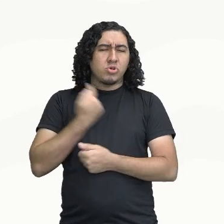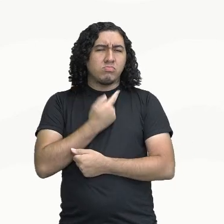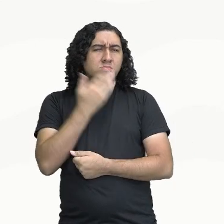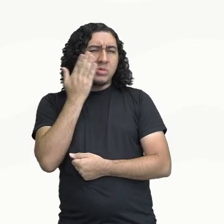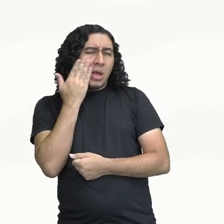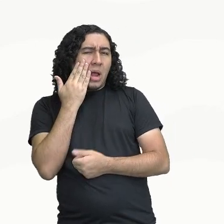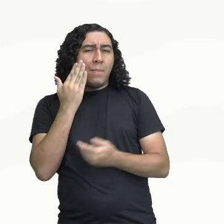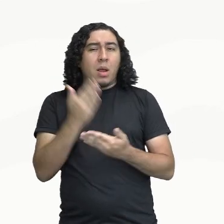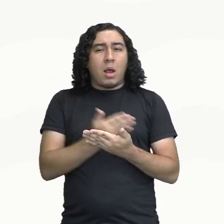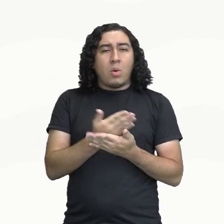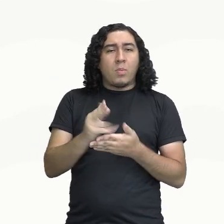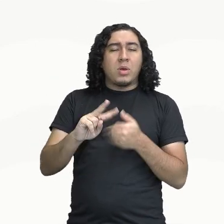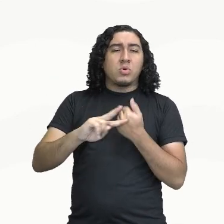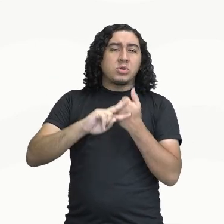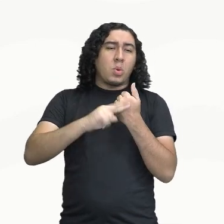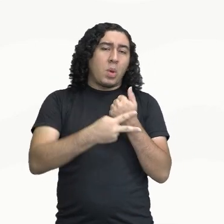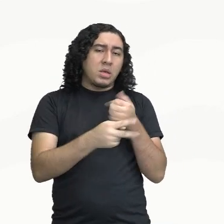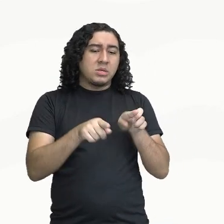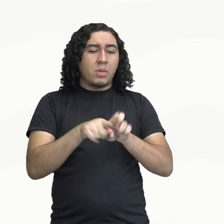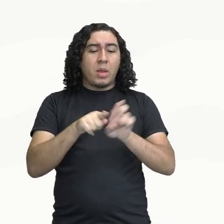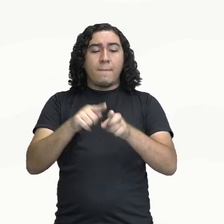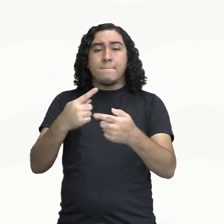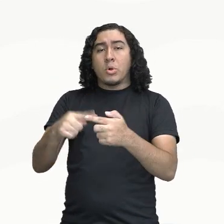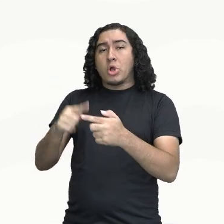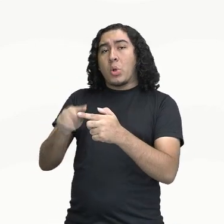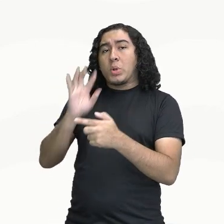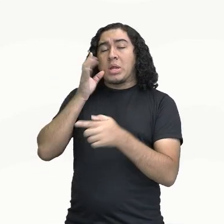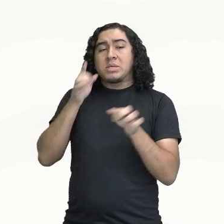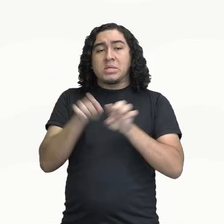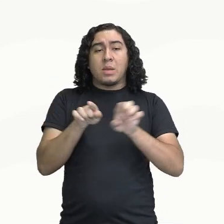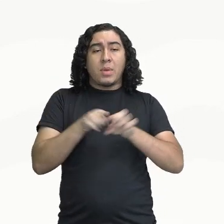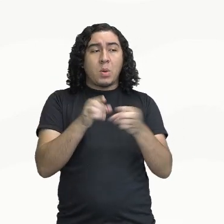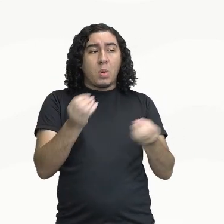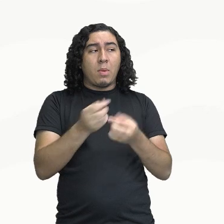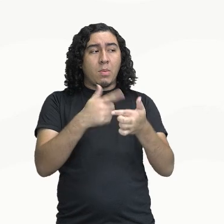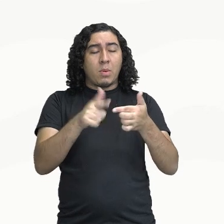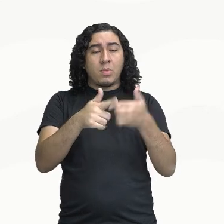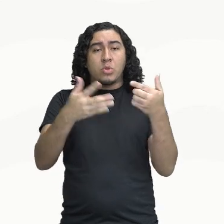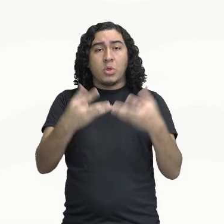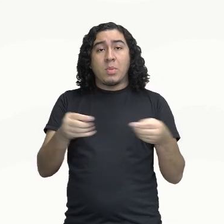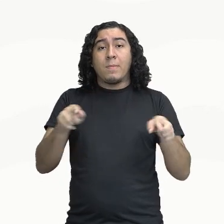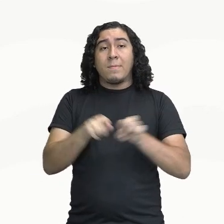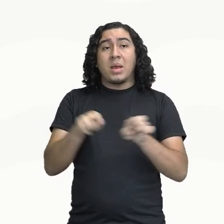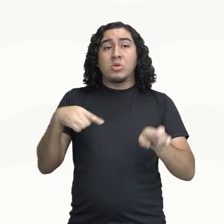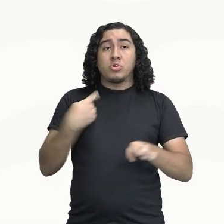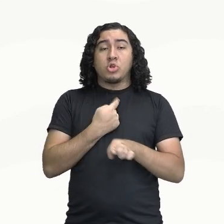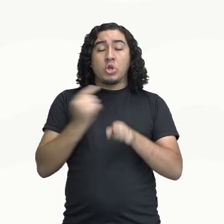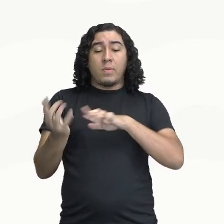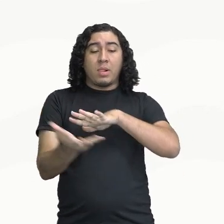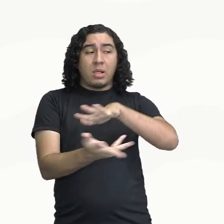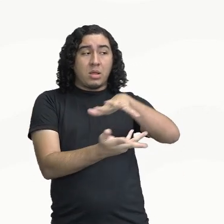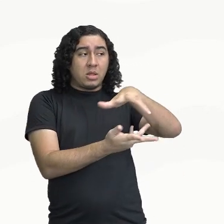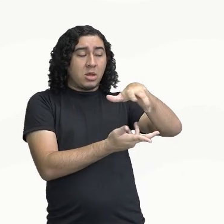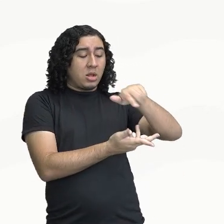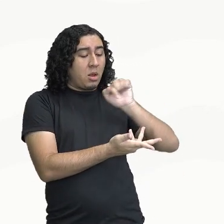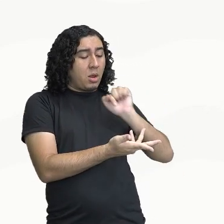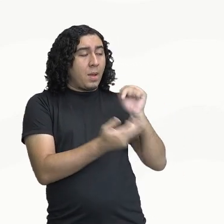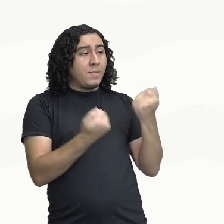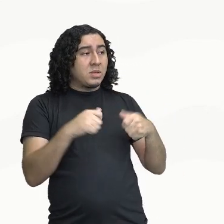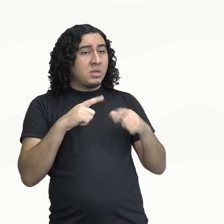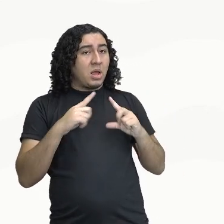algumas causas, algumas consequências e possíveis soluções. Mas o nosso planeta requer algumas